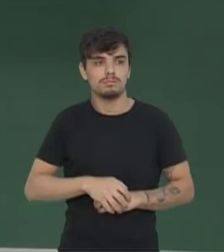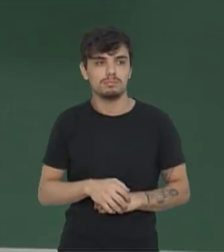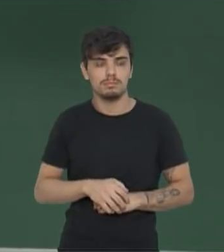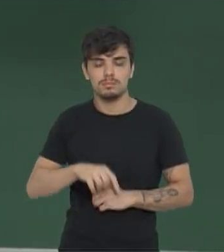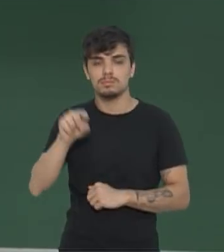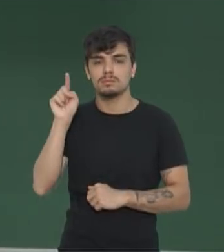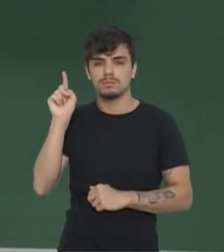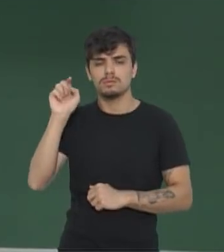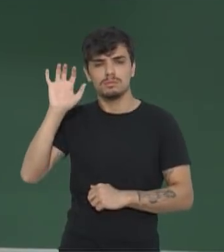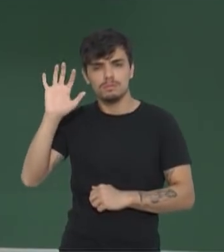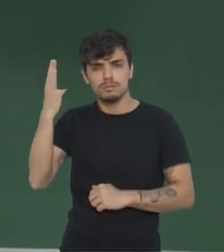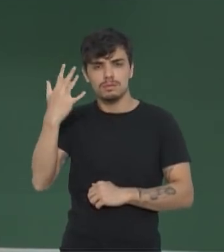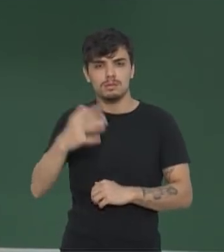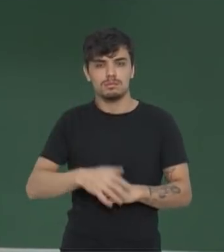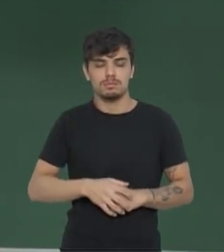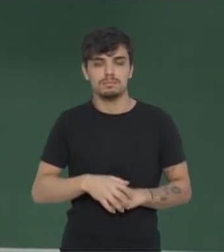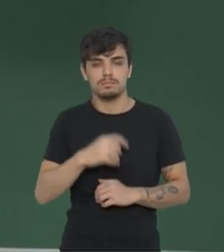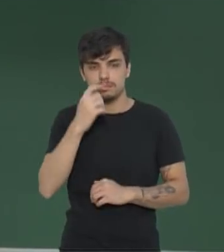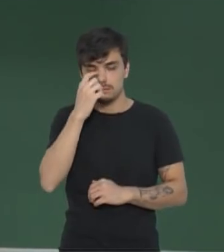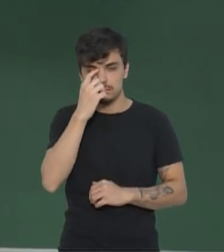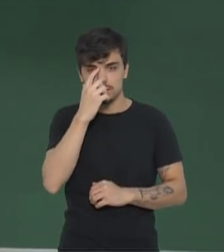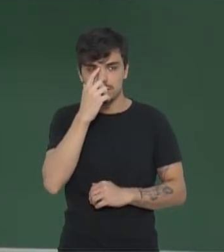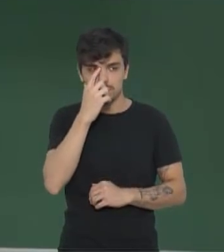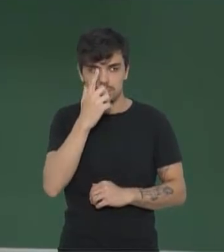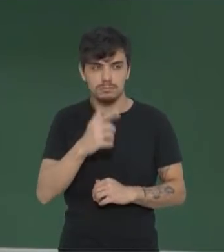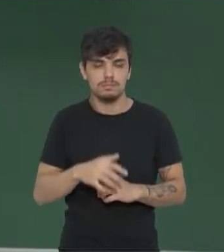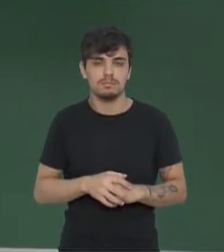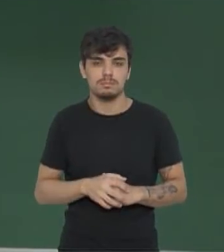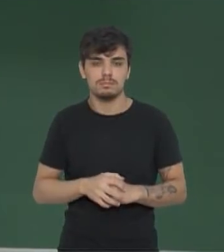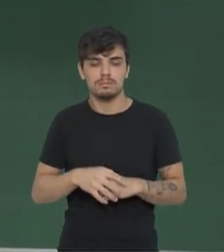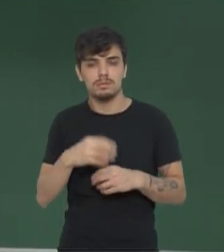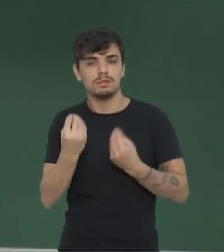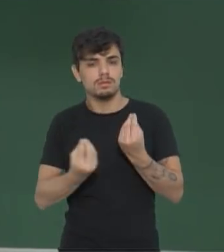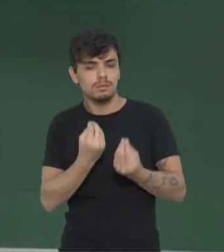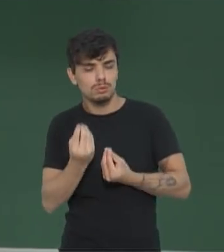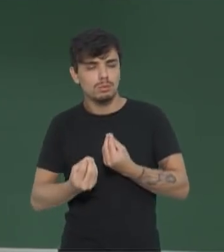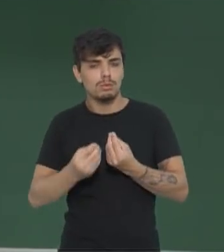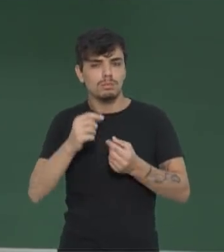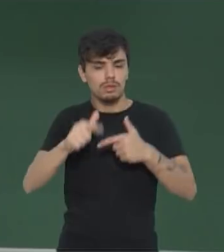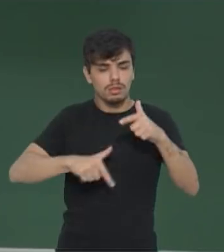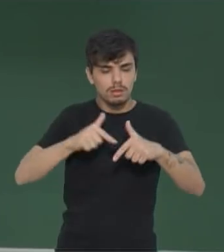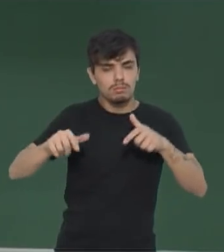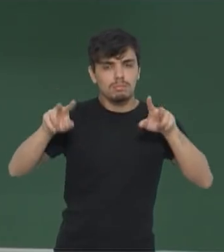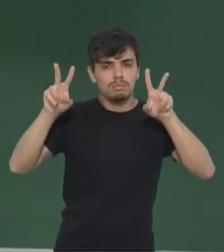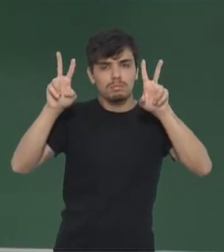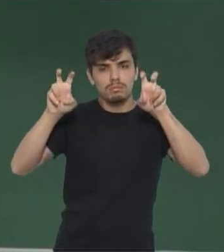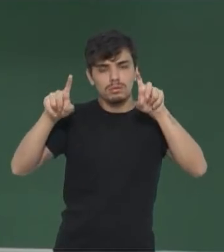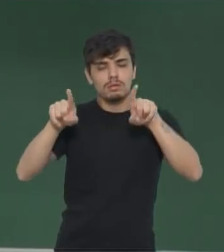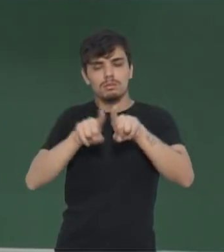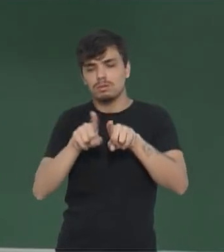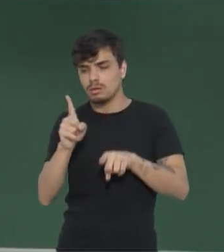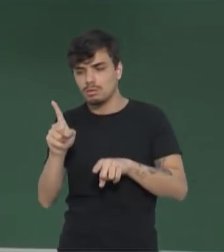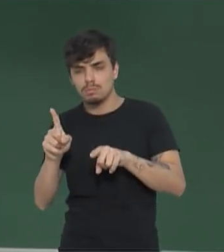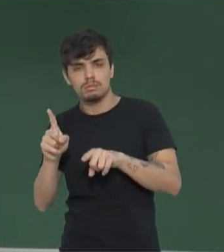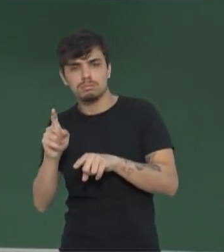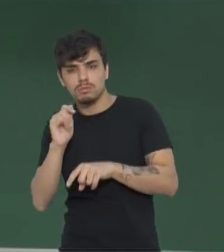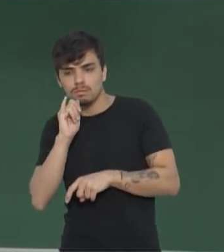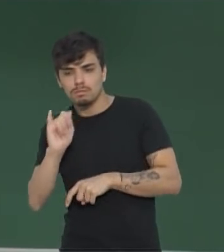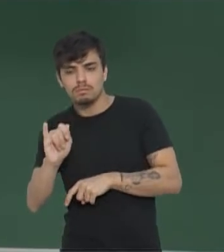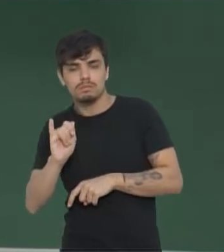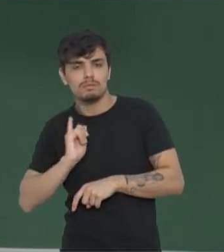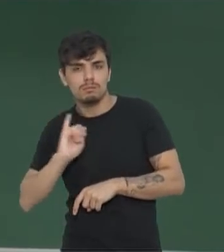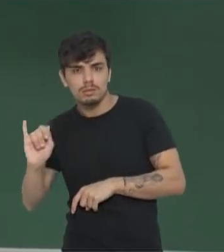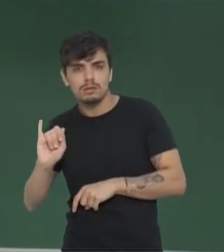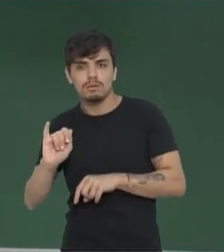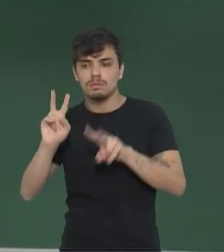é um fato histórico. Agora, a versão, como que nós podemos trabalhar o tema, o que uma fonte diz e a outra também pode trabalhar, aí é